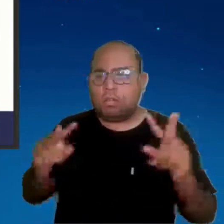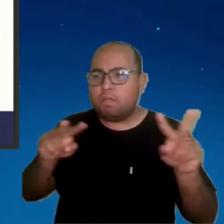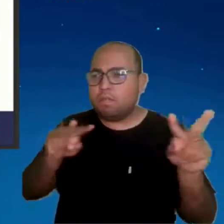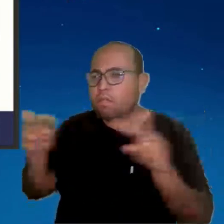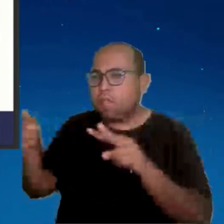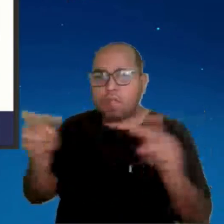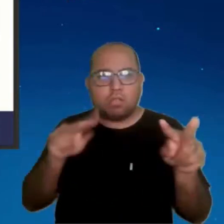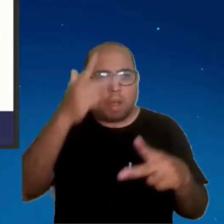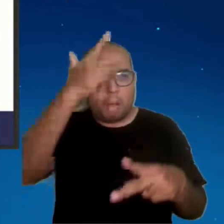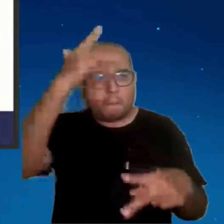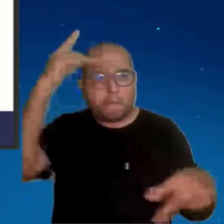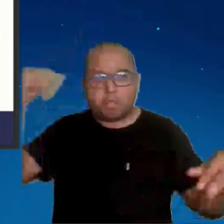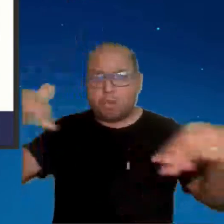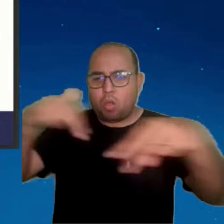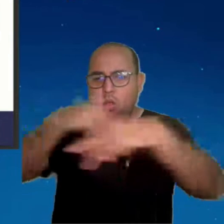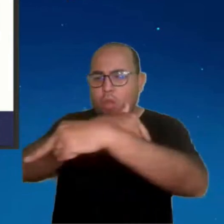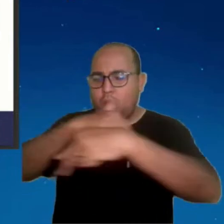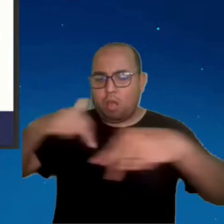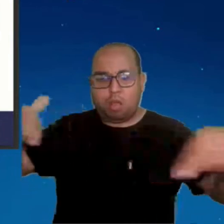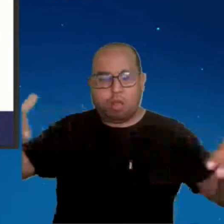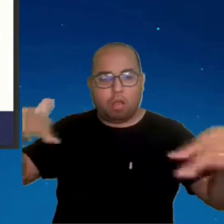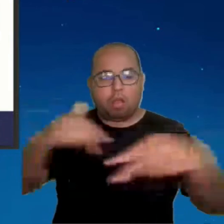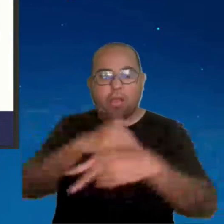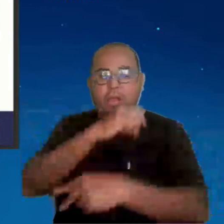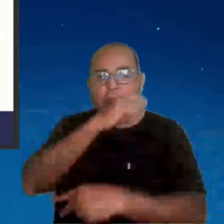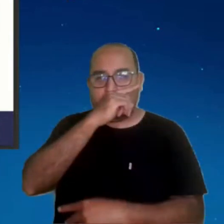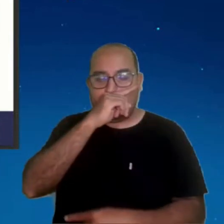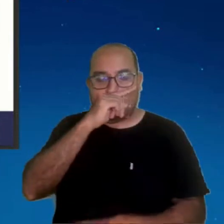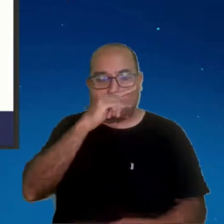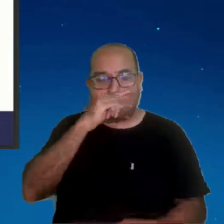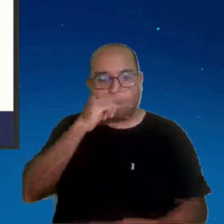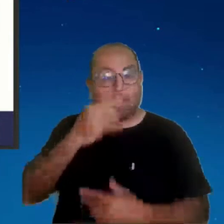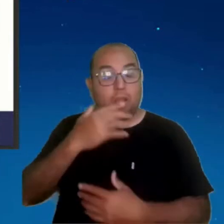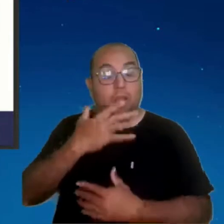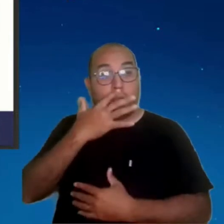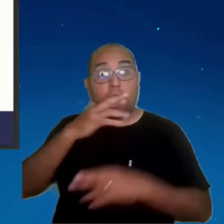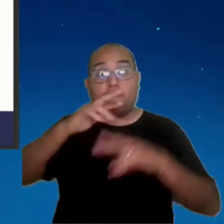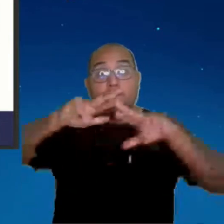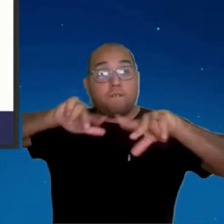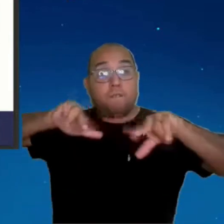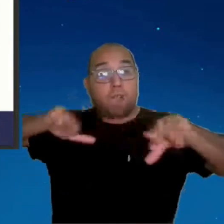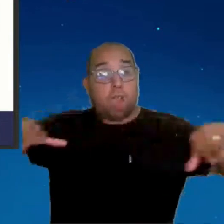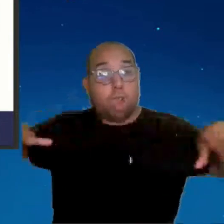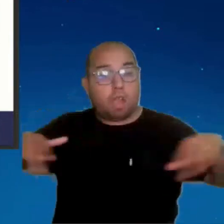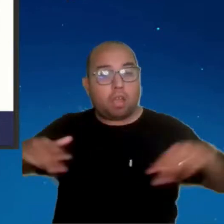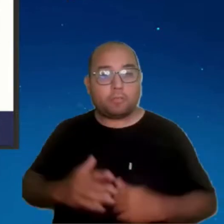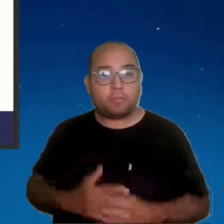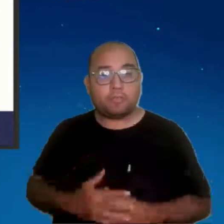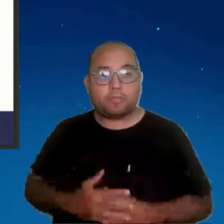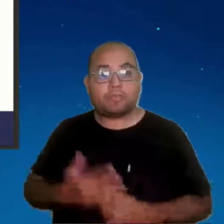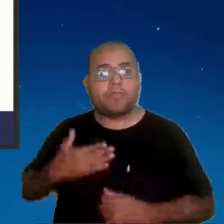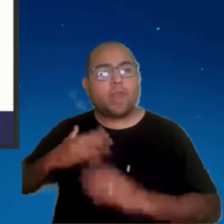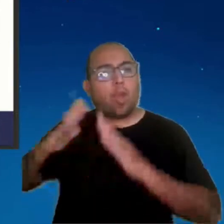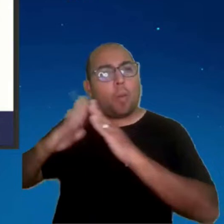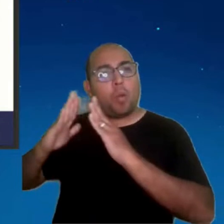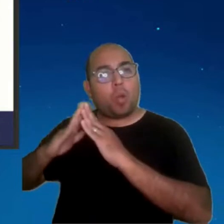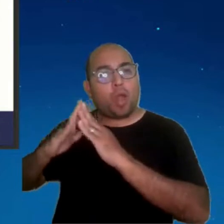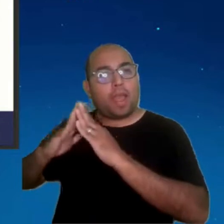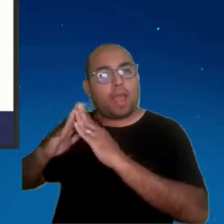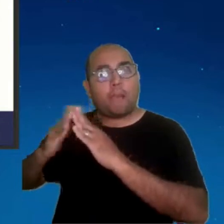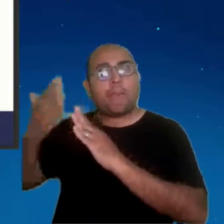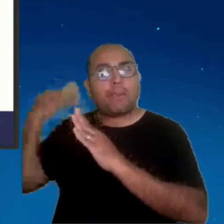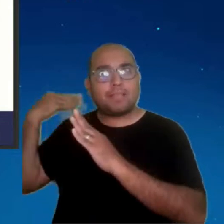pessoas assim que eu fico feliz de poder participar disso, né? Eu morei 1 ano e meio em Portugal e não foi o que